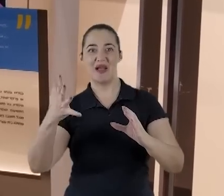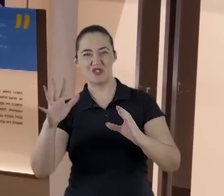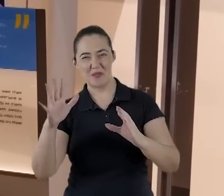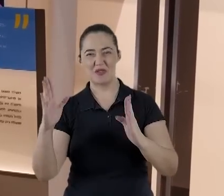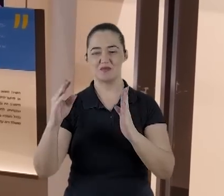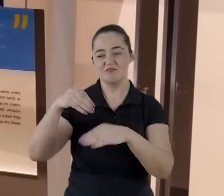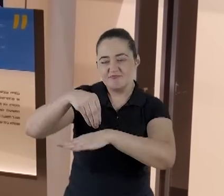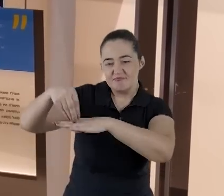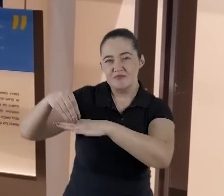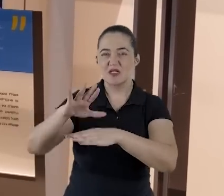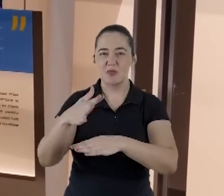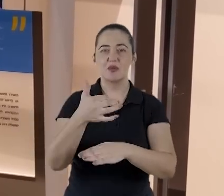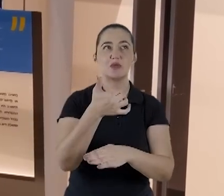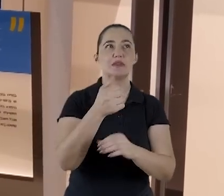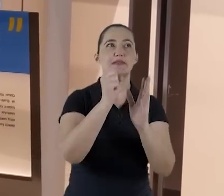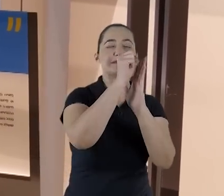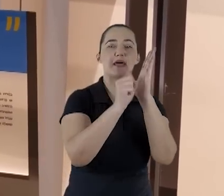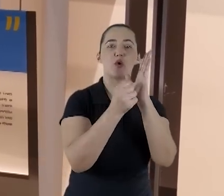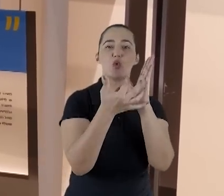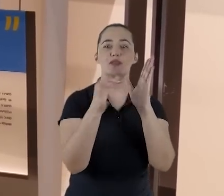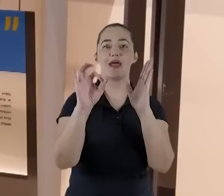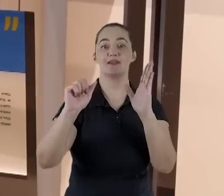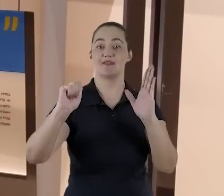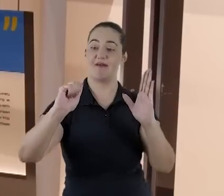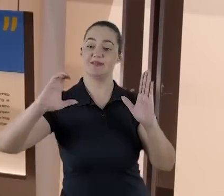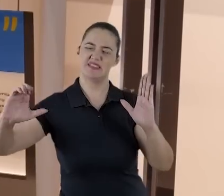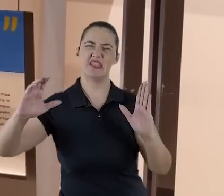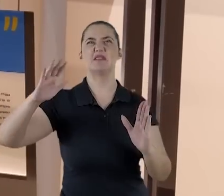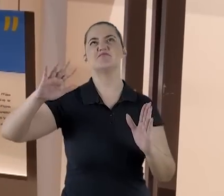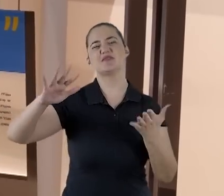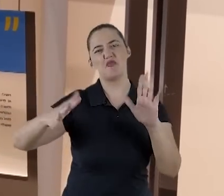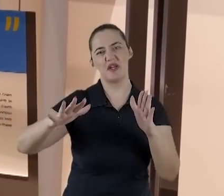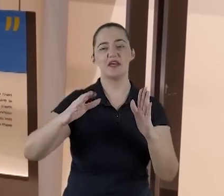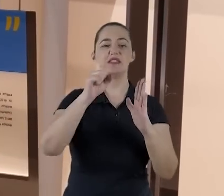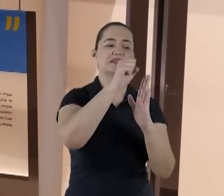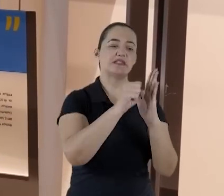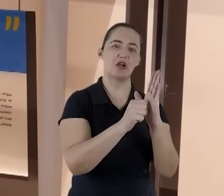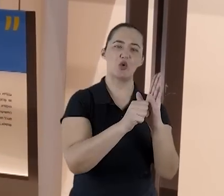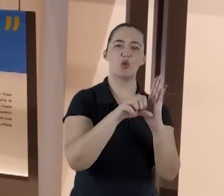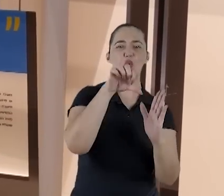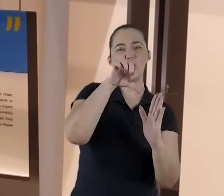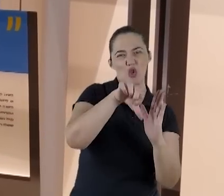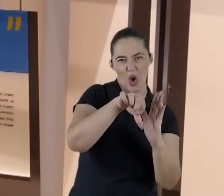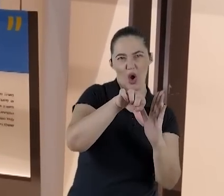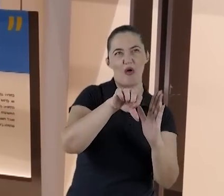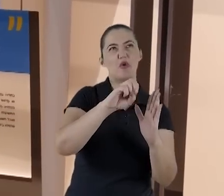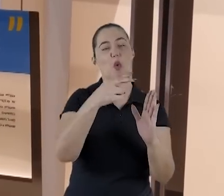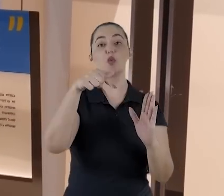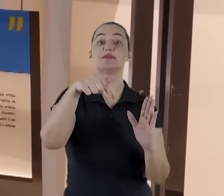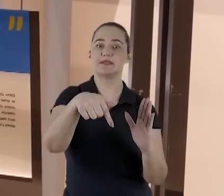datam que ele poderia ser até da época do século X a.C., outros colocam que seria do século IX até o século VII